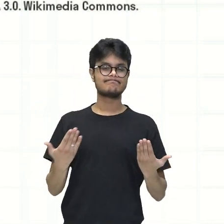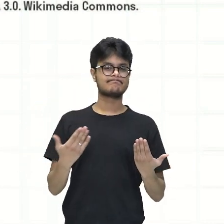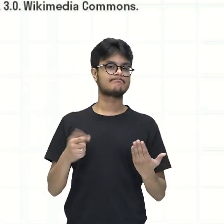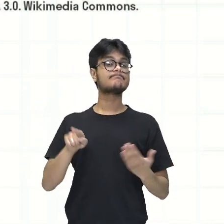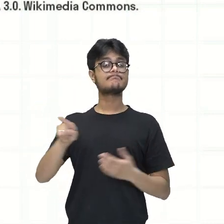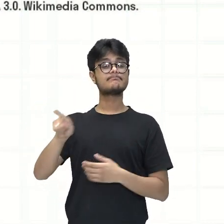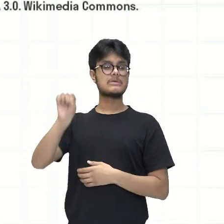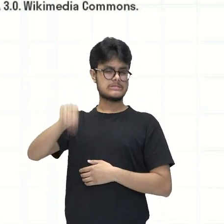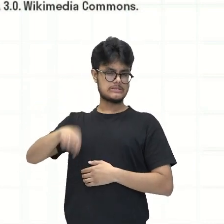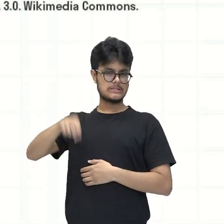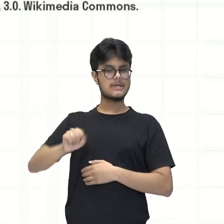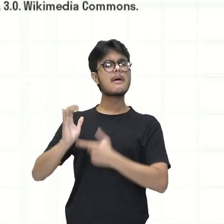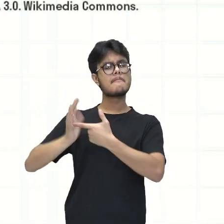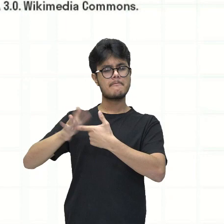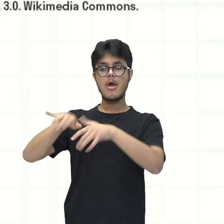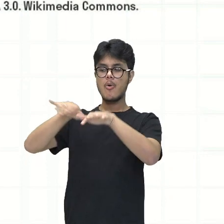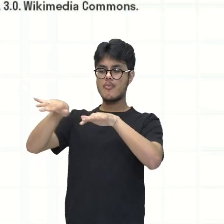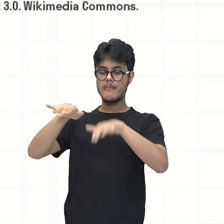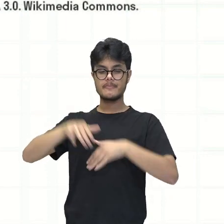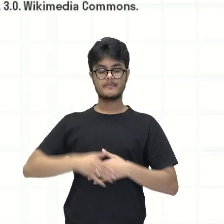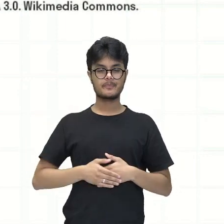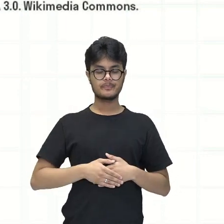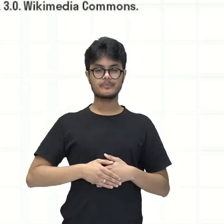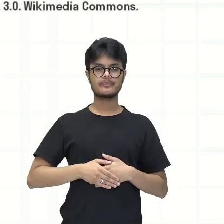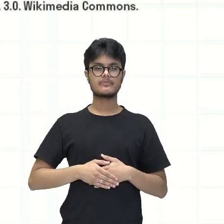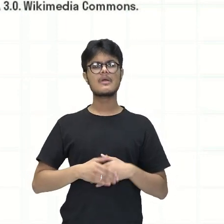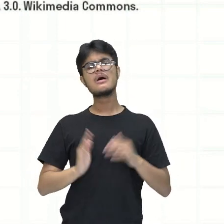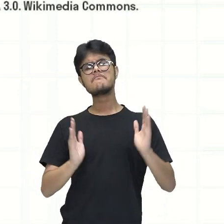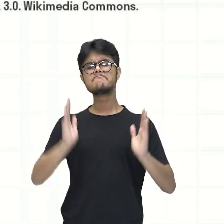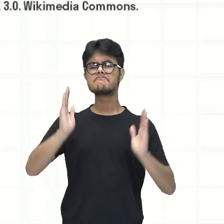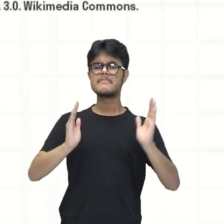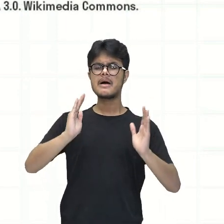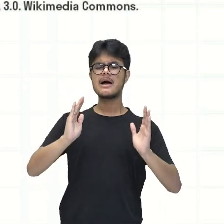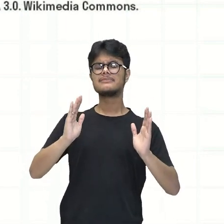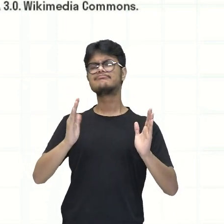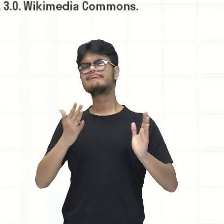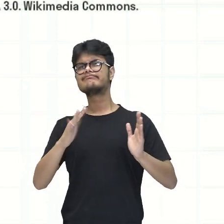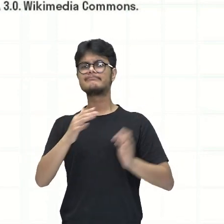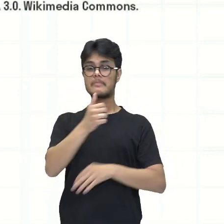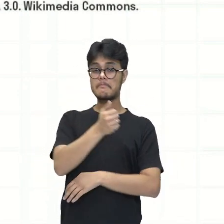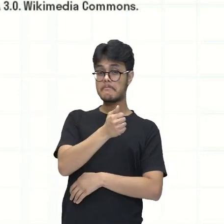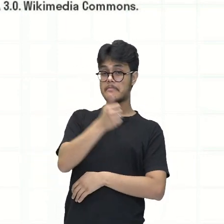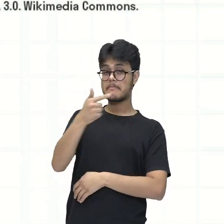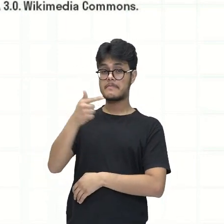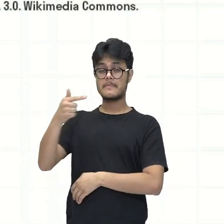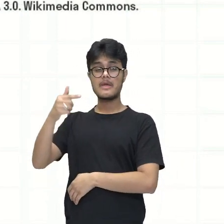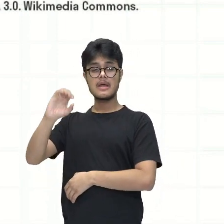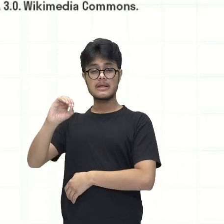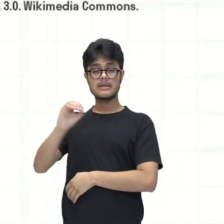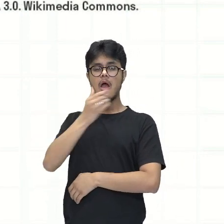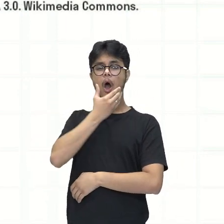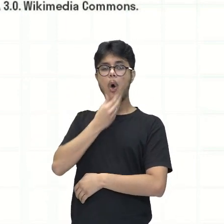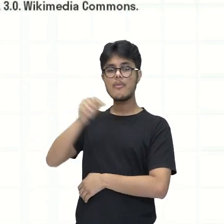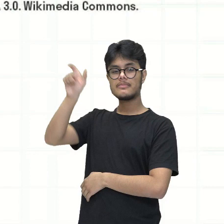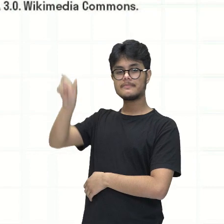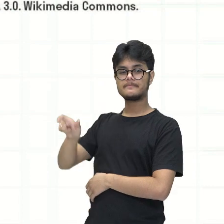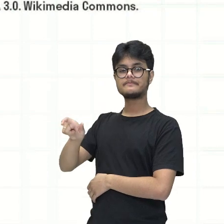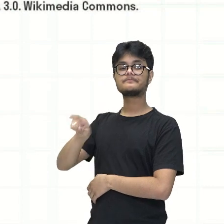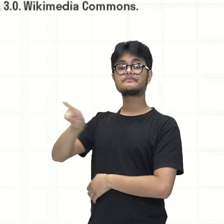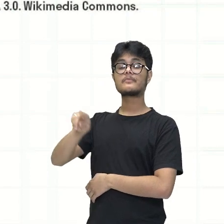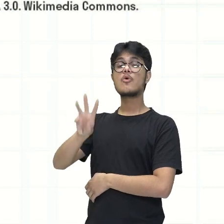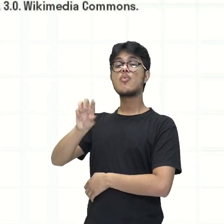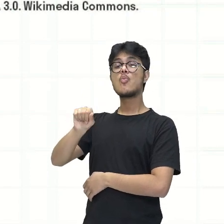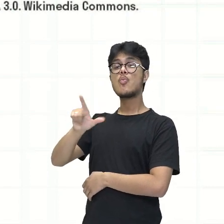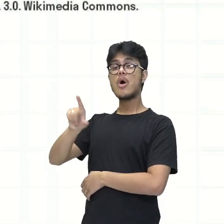daquele trabalho. Lá por volta de 1770, o inventor escocês James Watt,